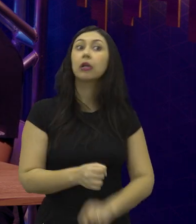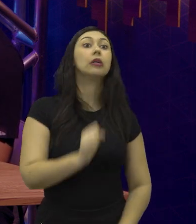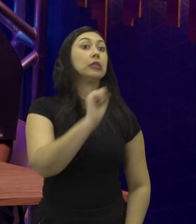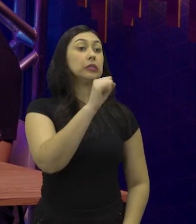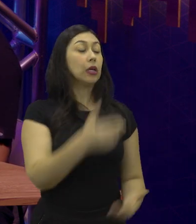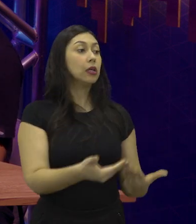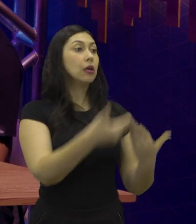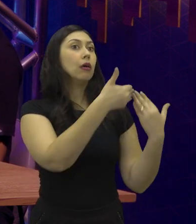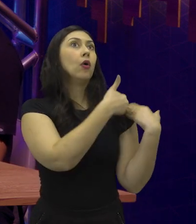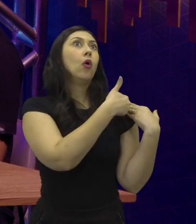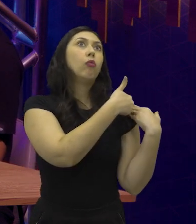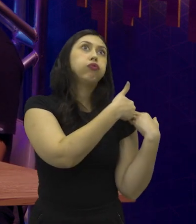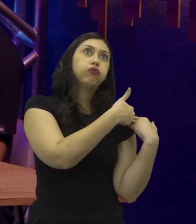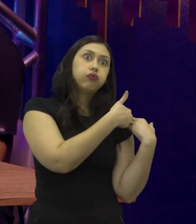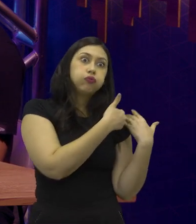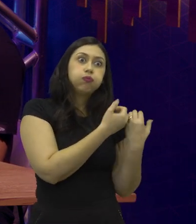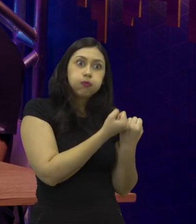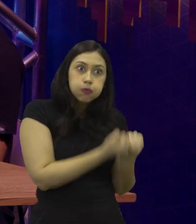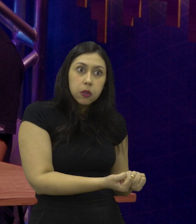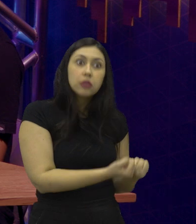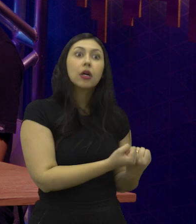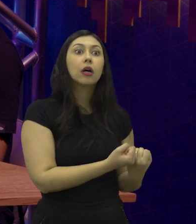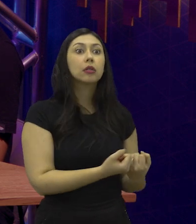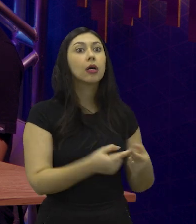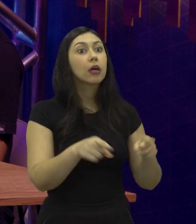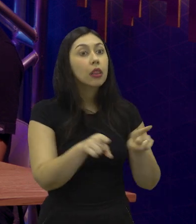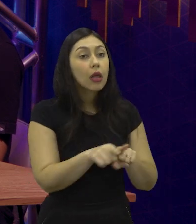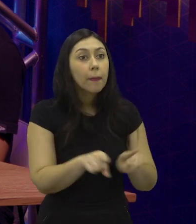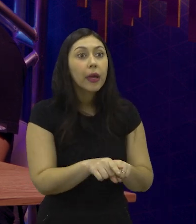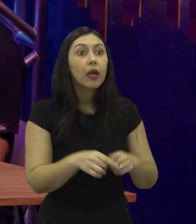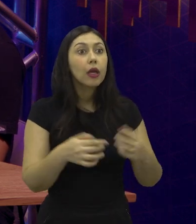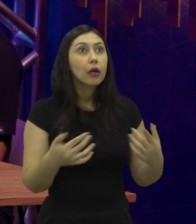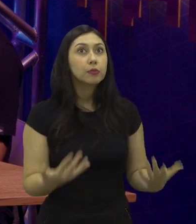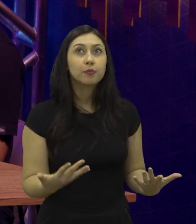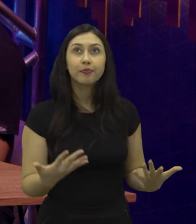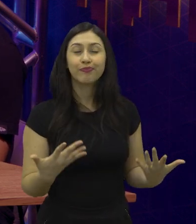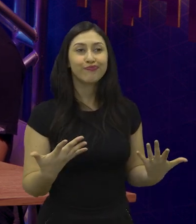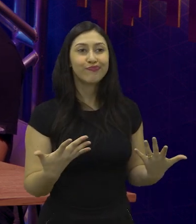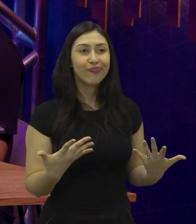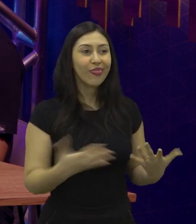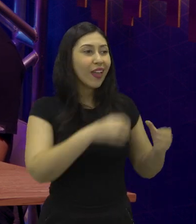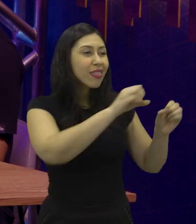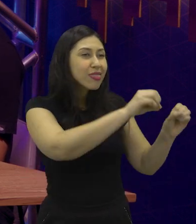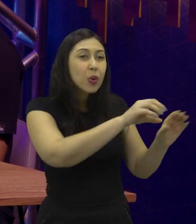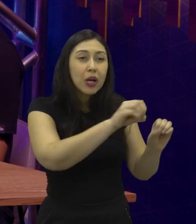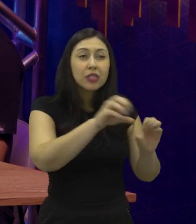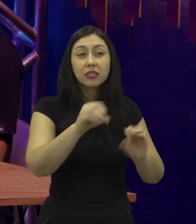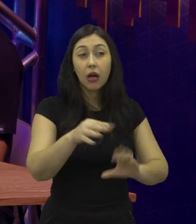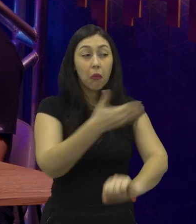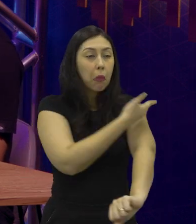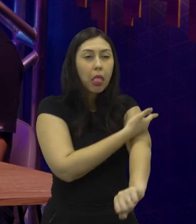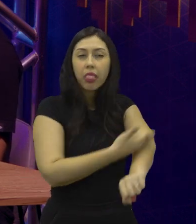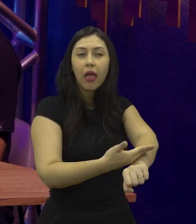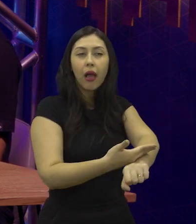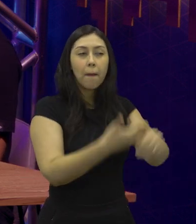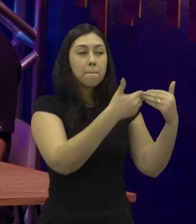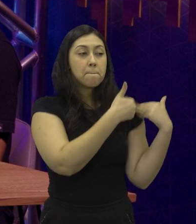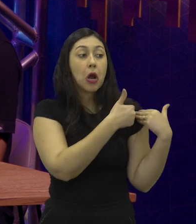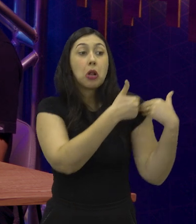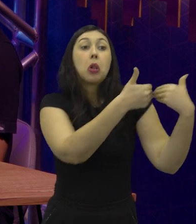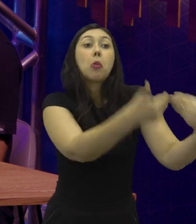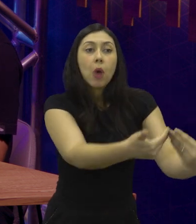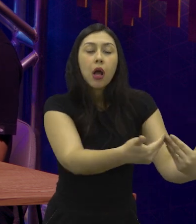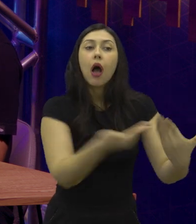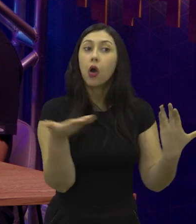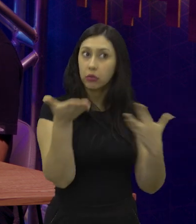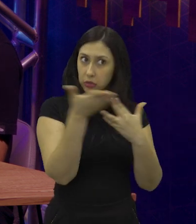costas dos professores, né? Tem também essa questão da terceirização da educação, né? Enfim, é um assunto muito complexo mesmo, e a gente vai